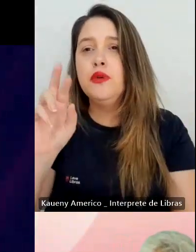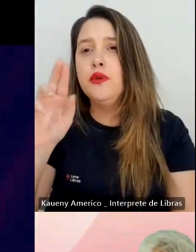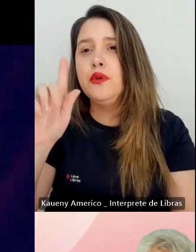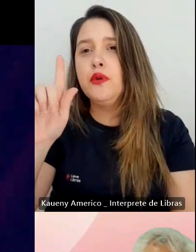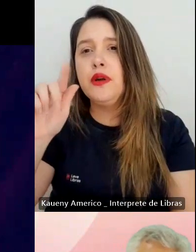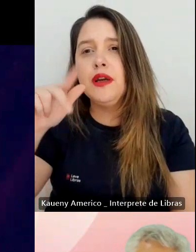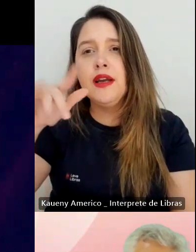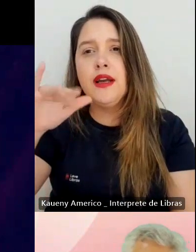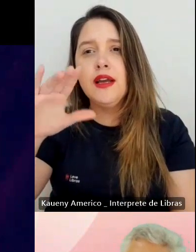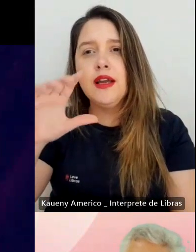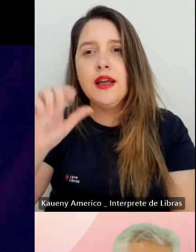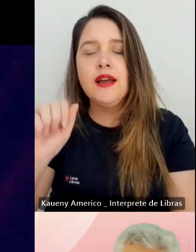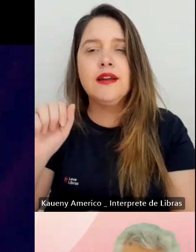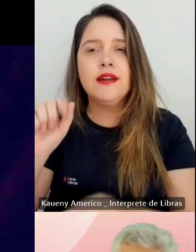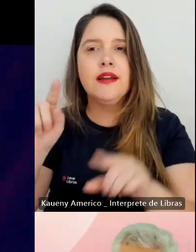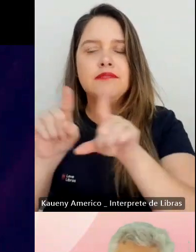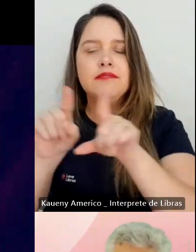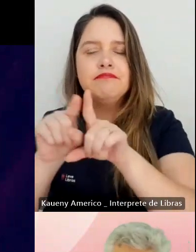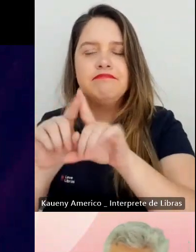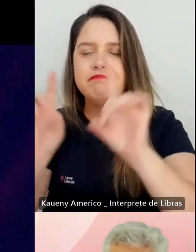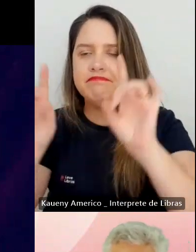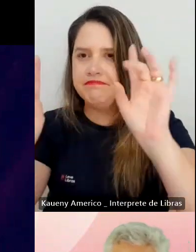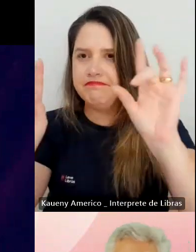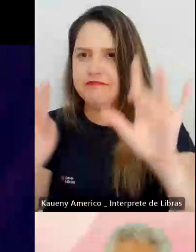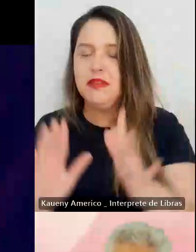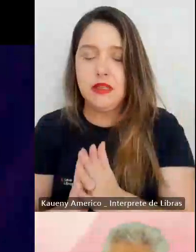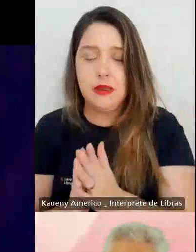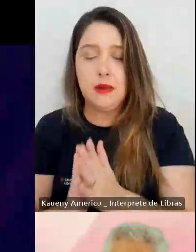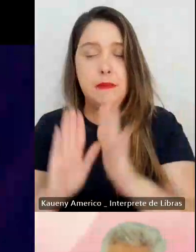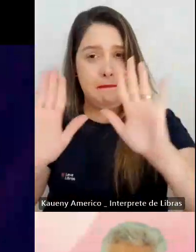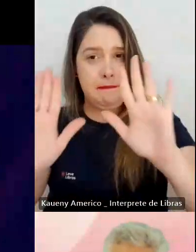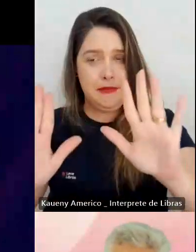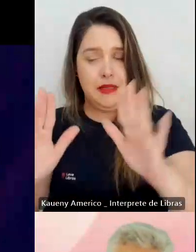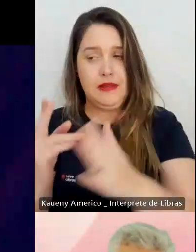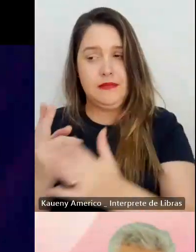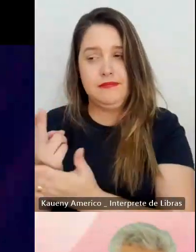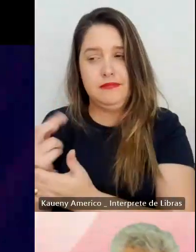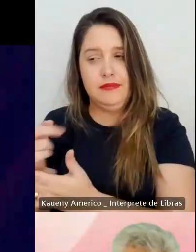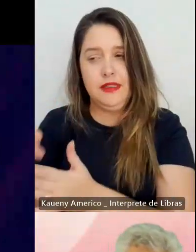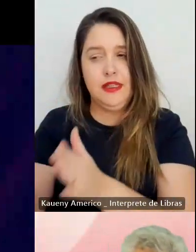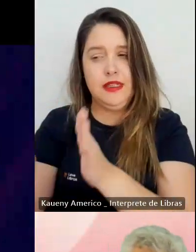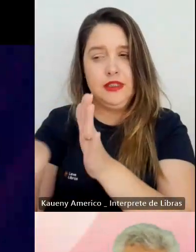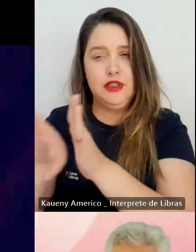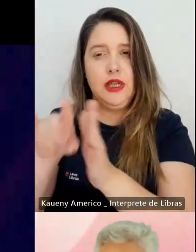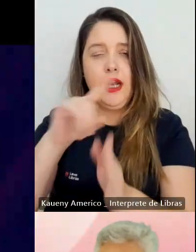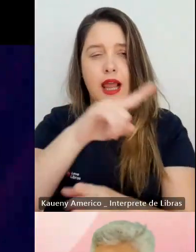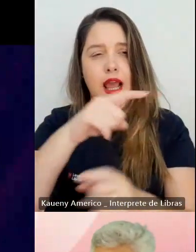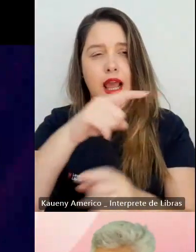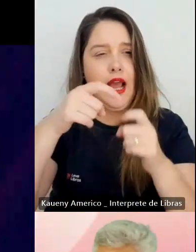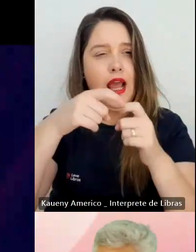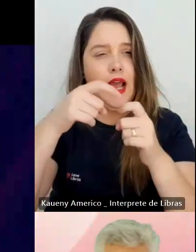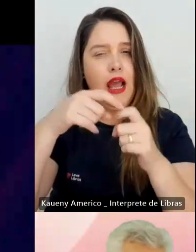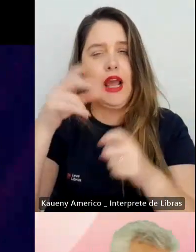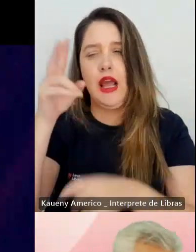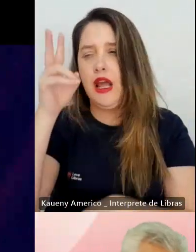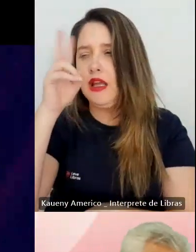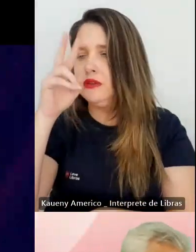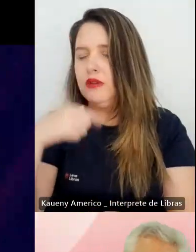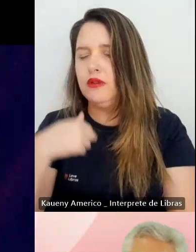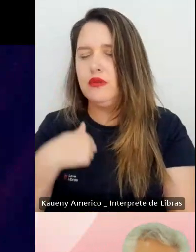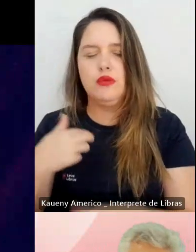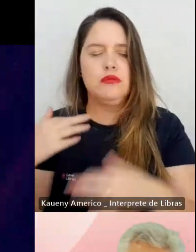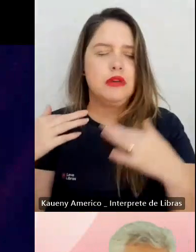psíquica. Muitas vezes as pacientes acabam chegando no consultório e com aquela história, ah, eu tô com uma dor no